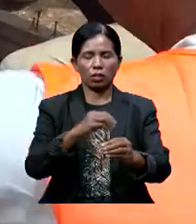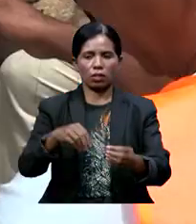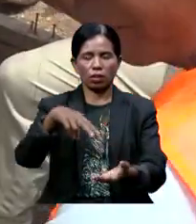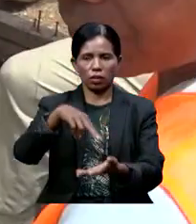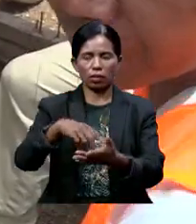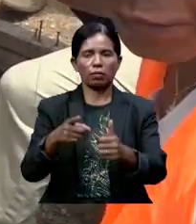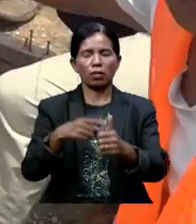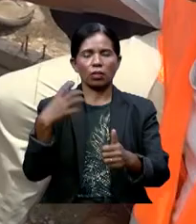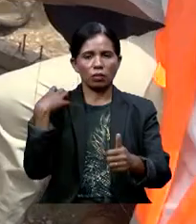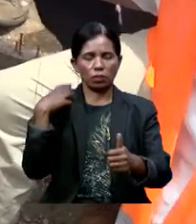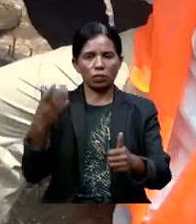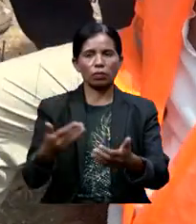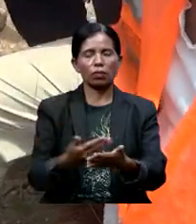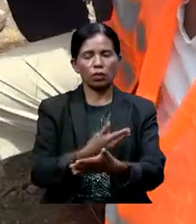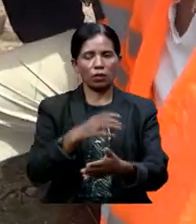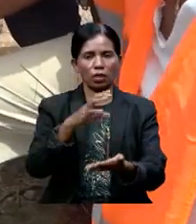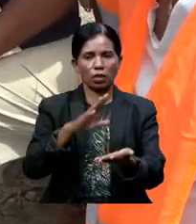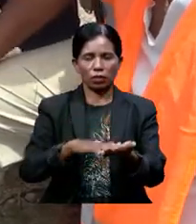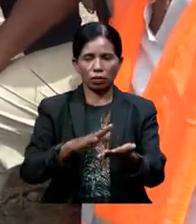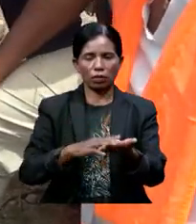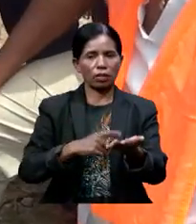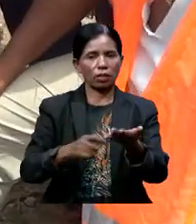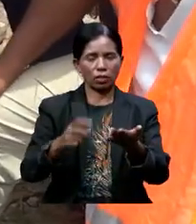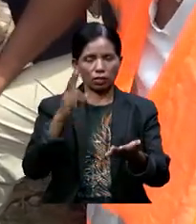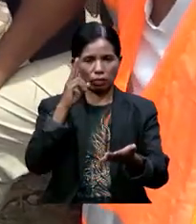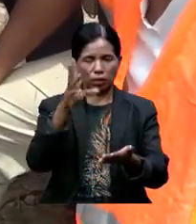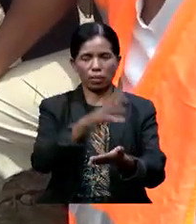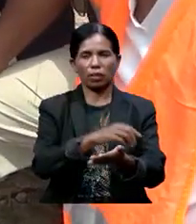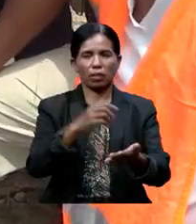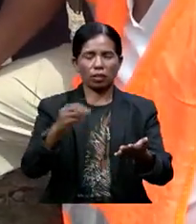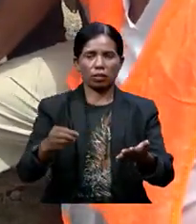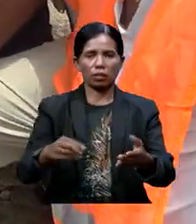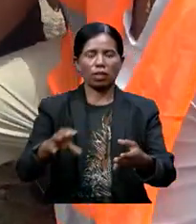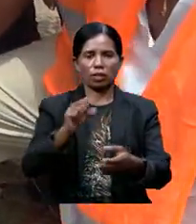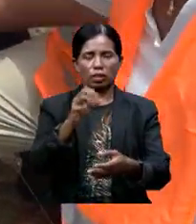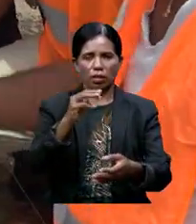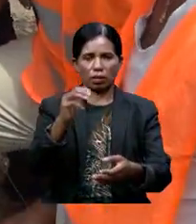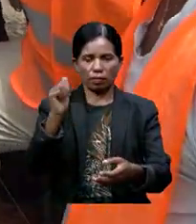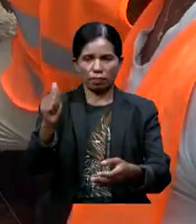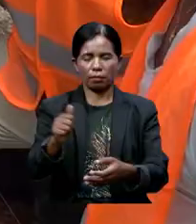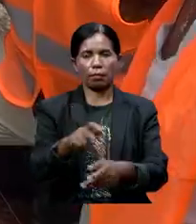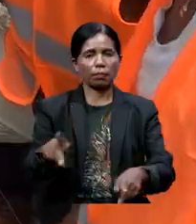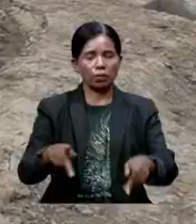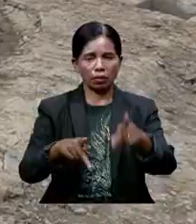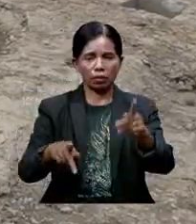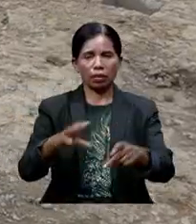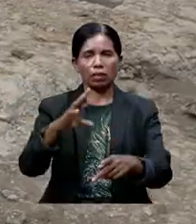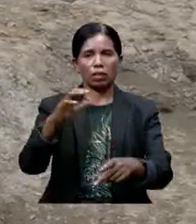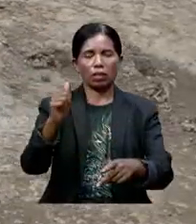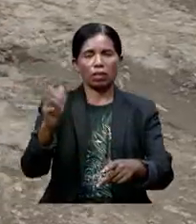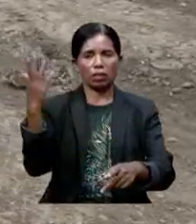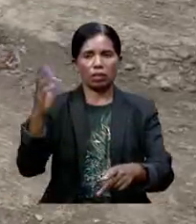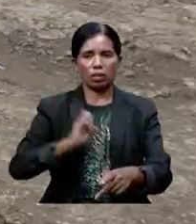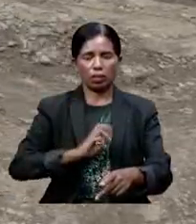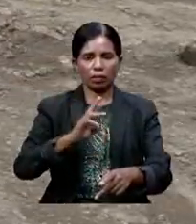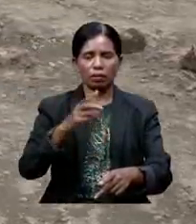Huluk, benefício foi na Escola Técnico e Vocacional no Secundário Geral Público, Carlos Lemos Ardat, Raikala e Hermera.